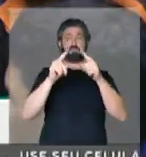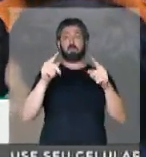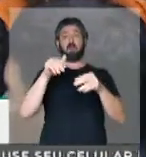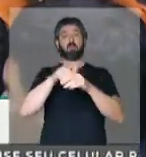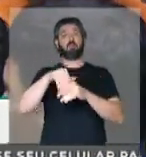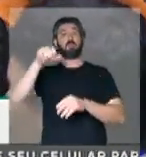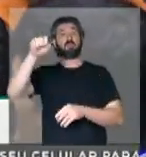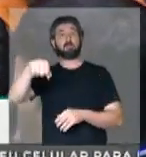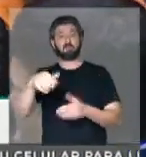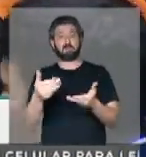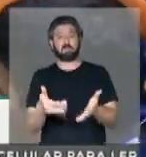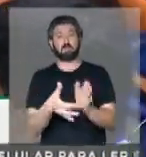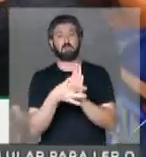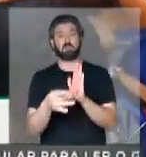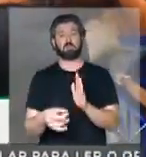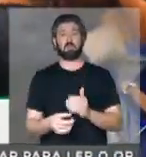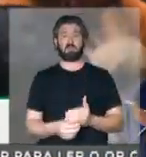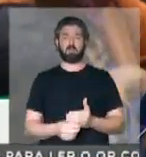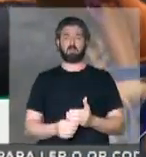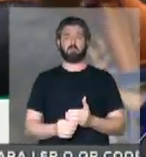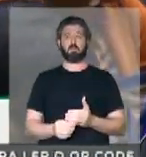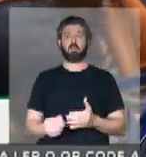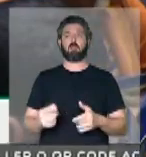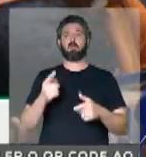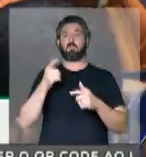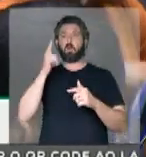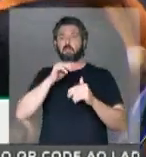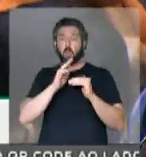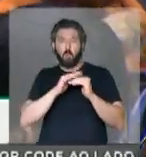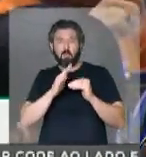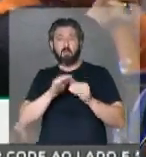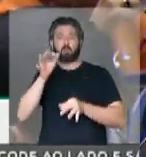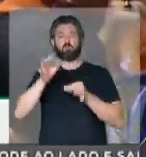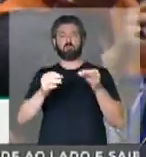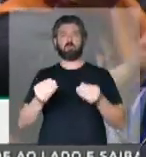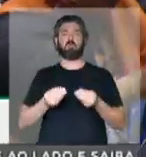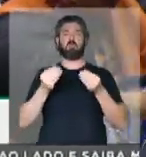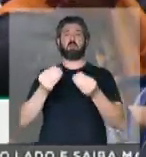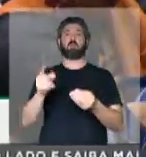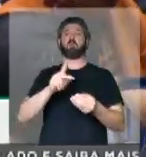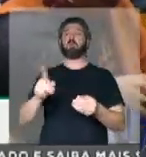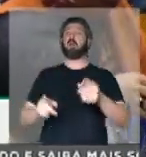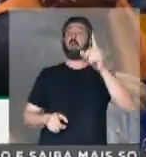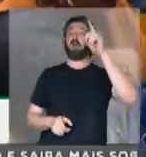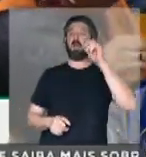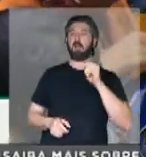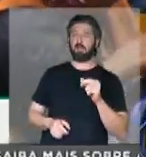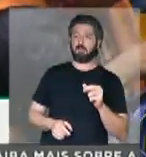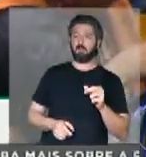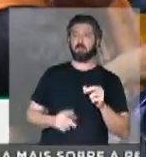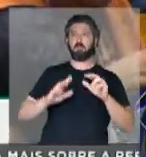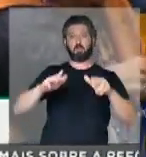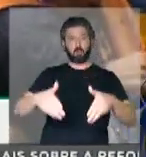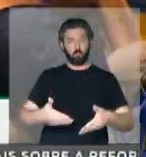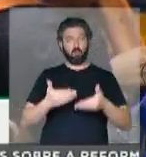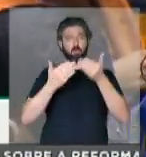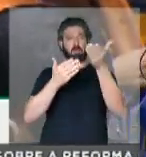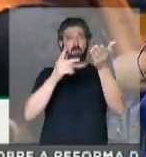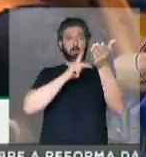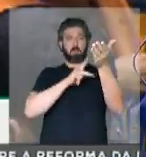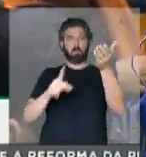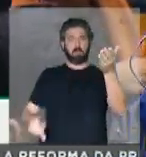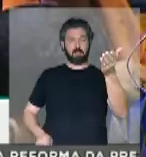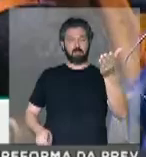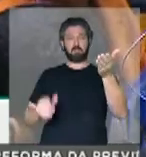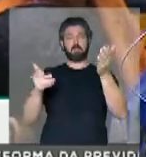votei em si esse destaque pra fazer um mínimo de justiça os professores aliás até em homenagem ao presidente da